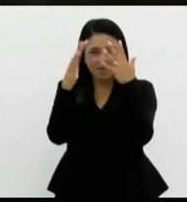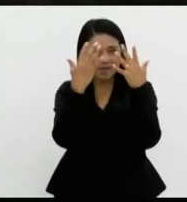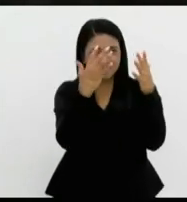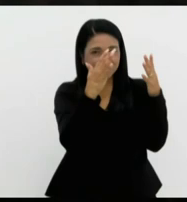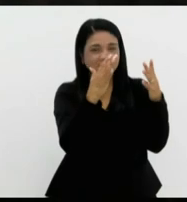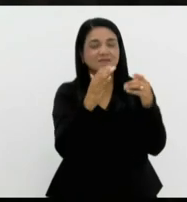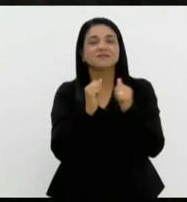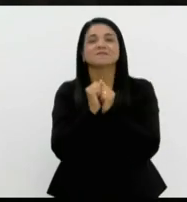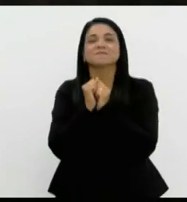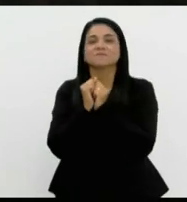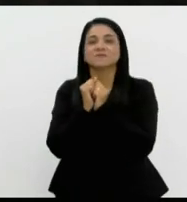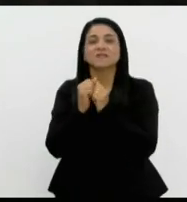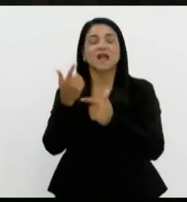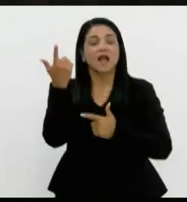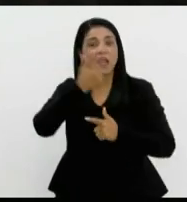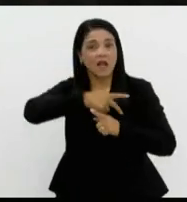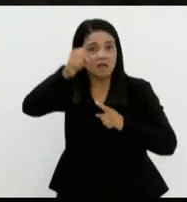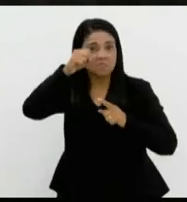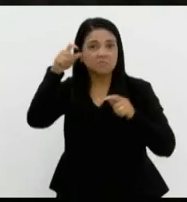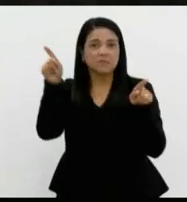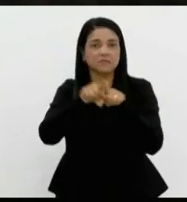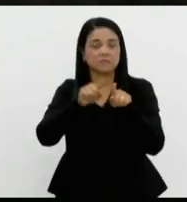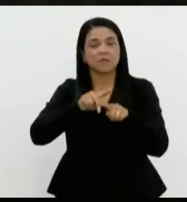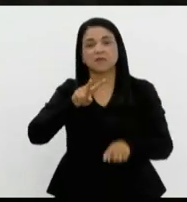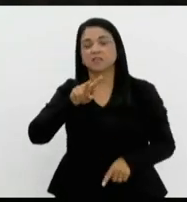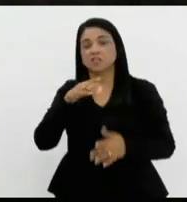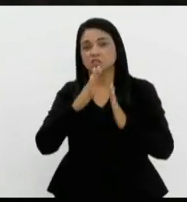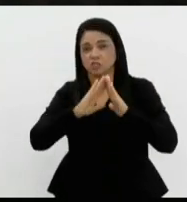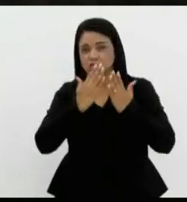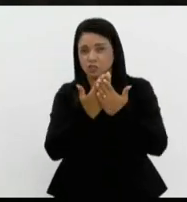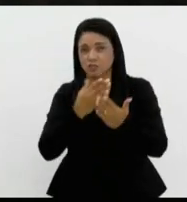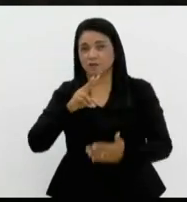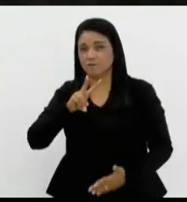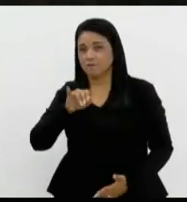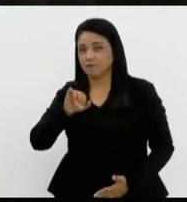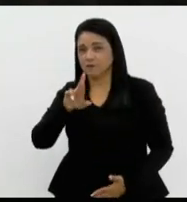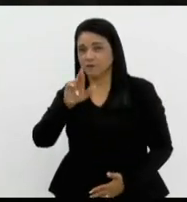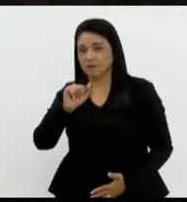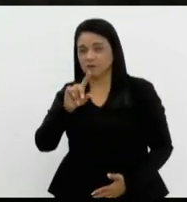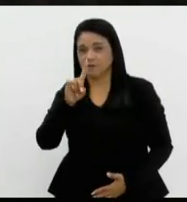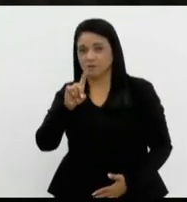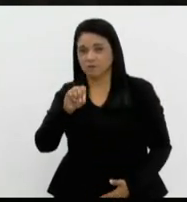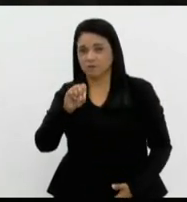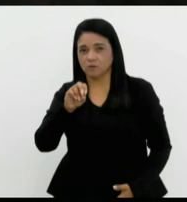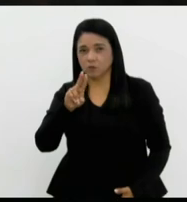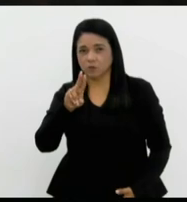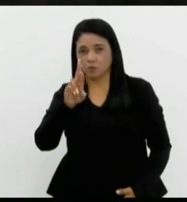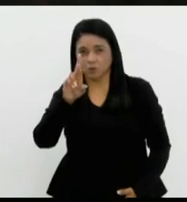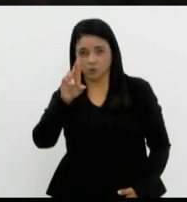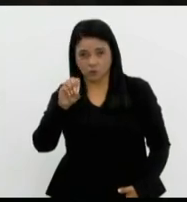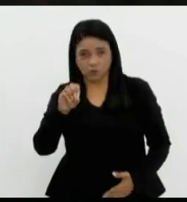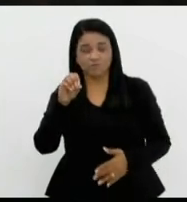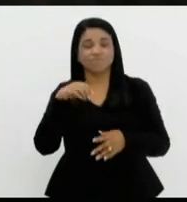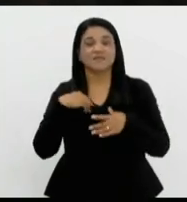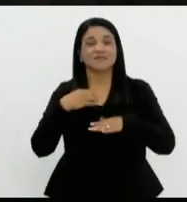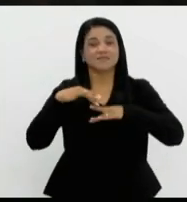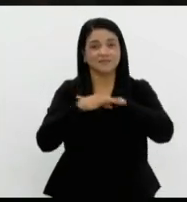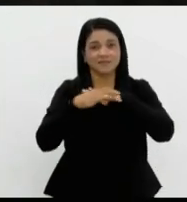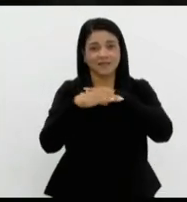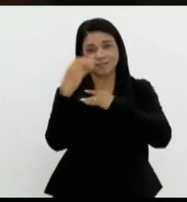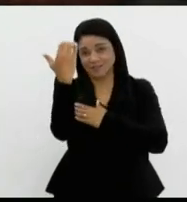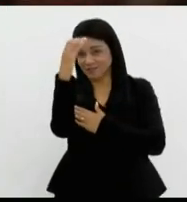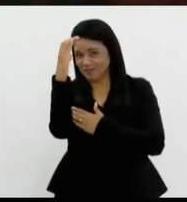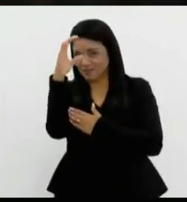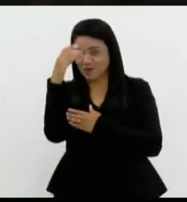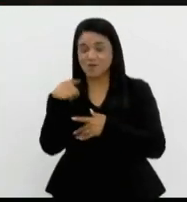parabéns também aí à grande campeã Viradouro, de Niterói, dando aí levando para casa